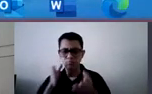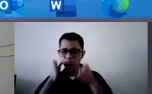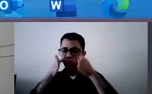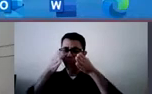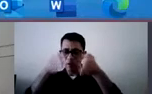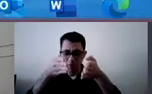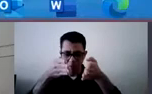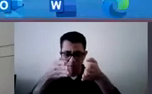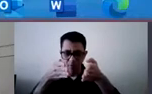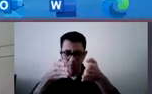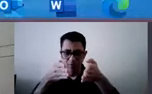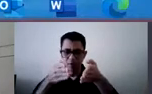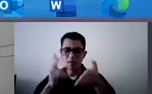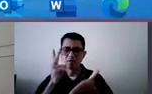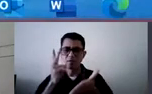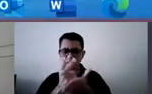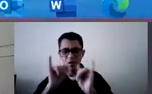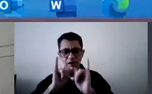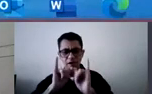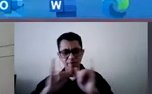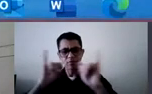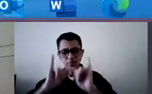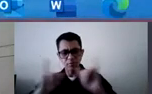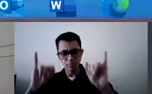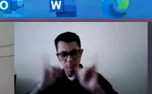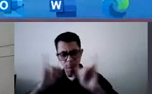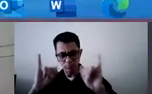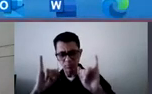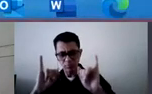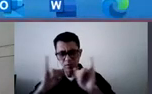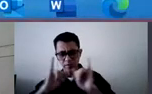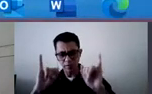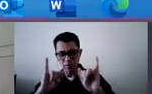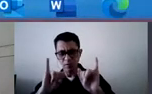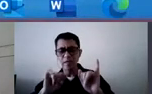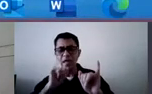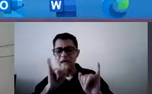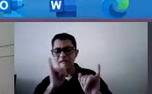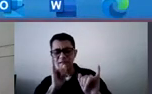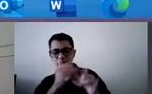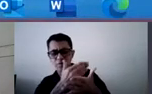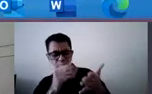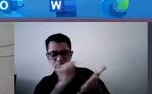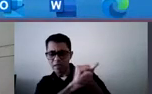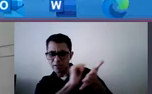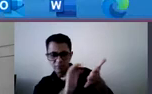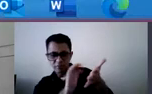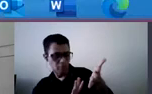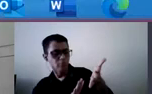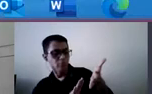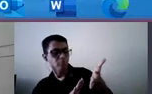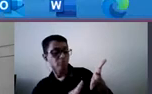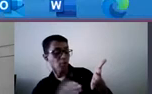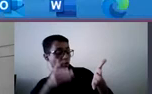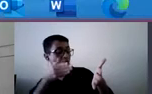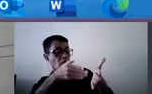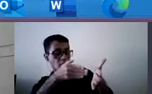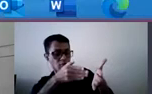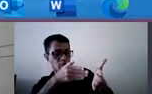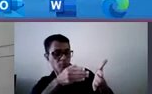você, como a gente sempre fala, a gente está fazendo qualquer atividade, nós, professores, precisamos ter